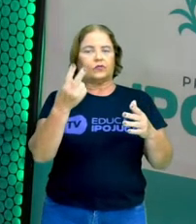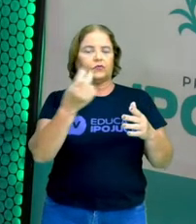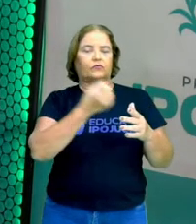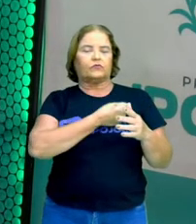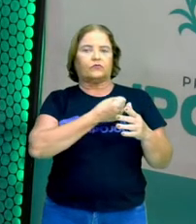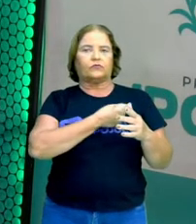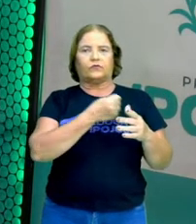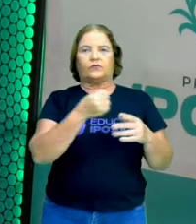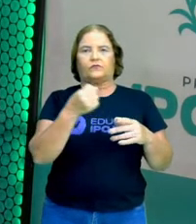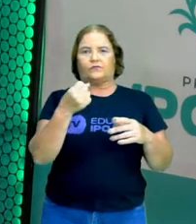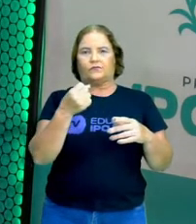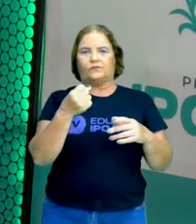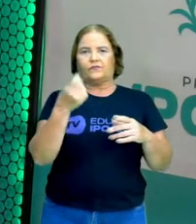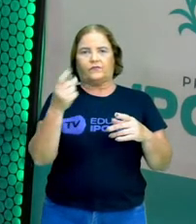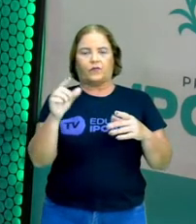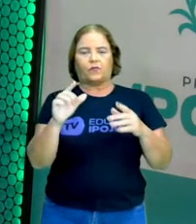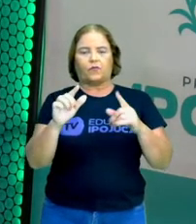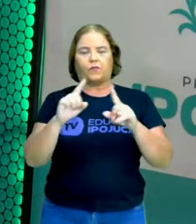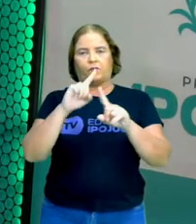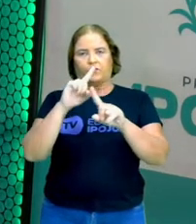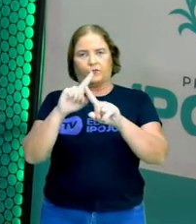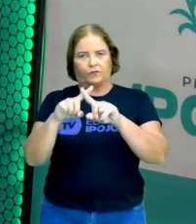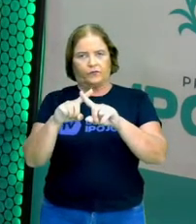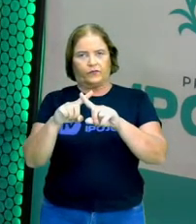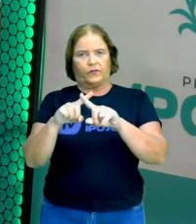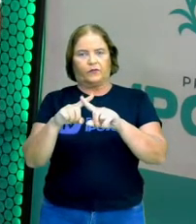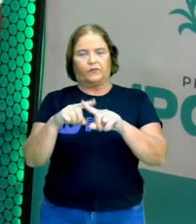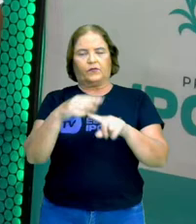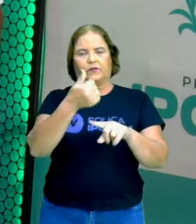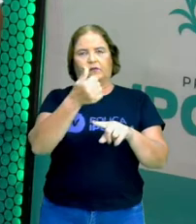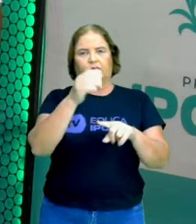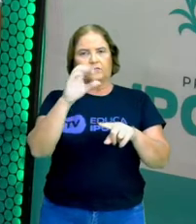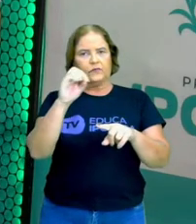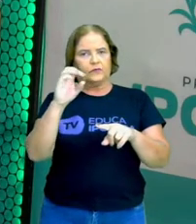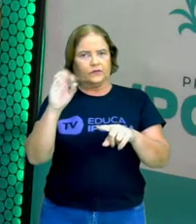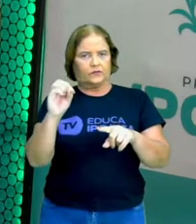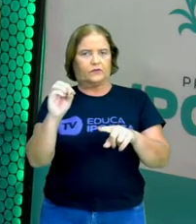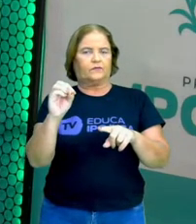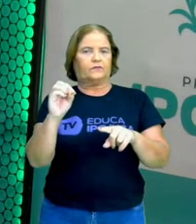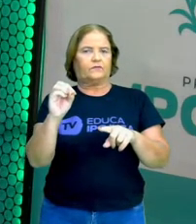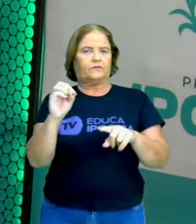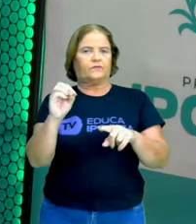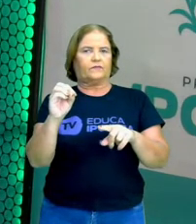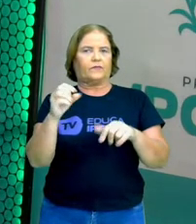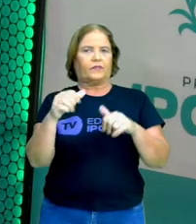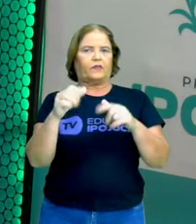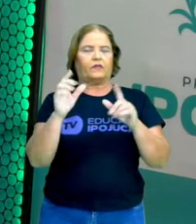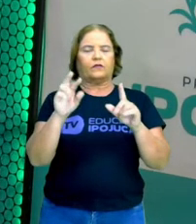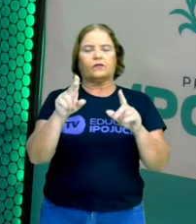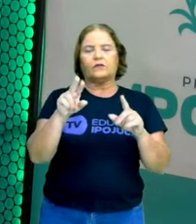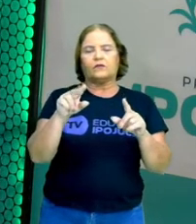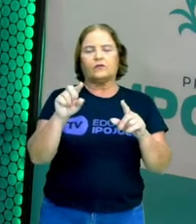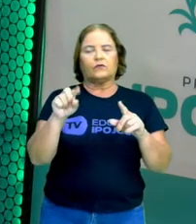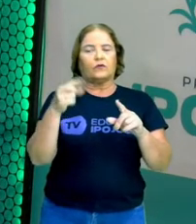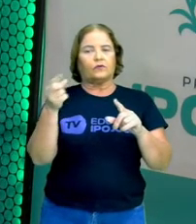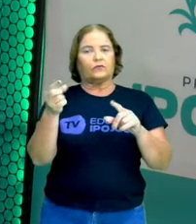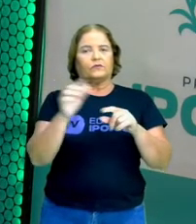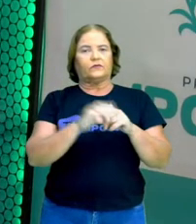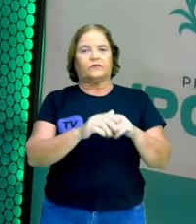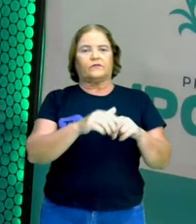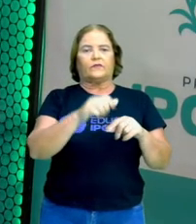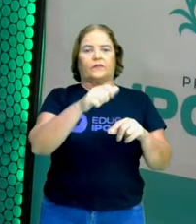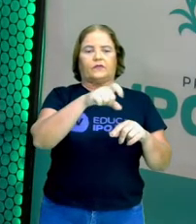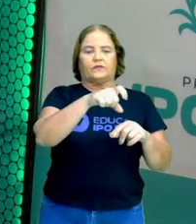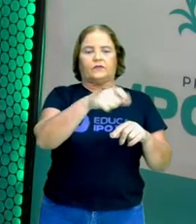algarismos. Então, vamos multiplicar por 100, ok? Então, do mesmo modo,